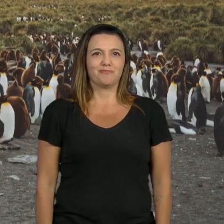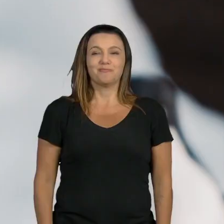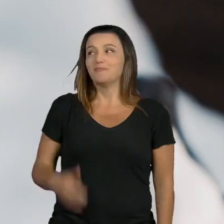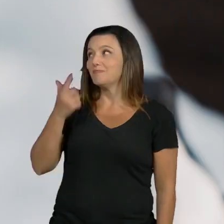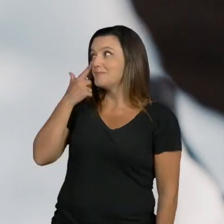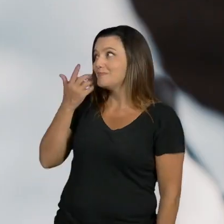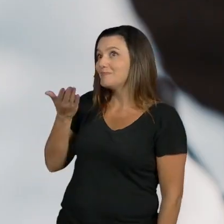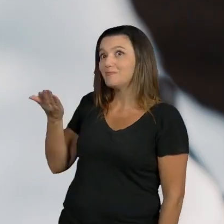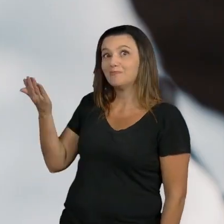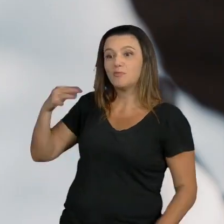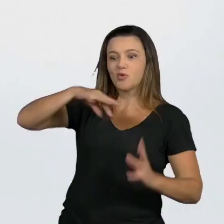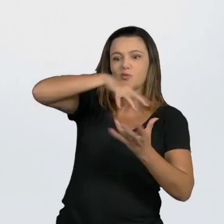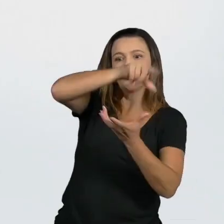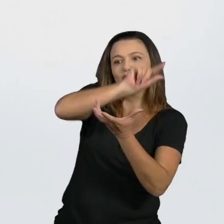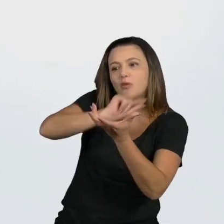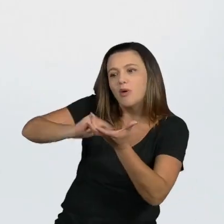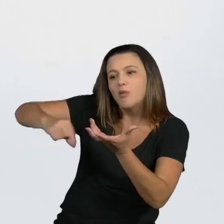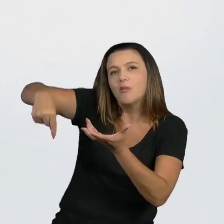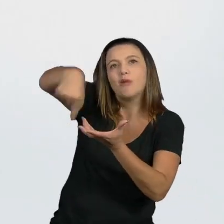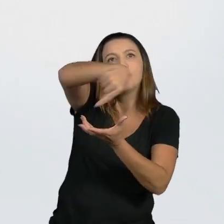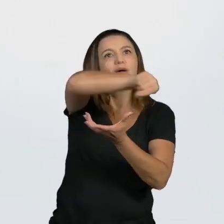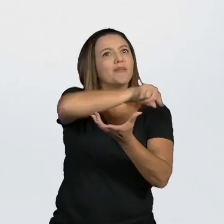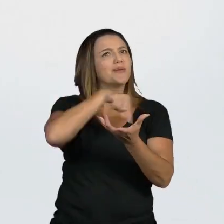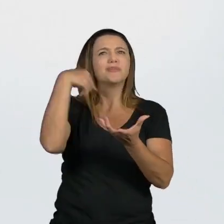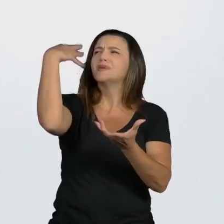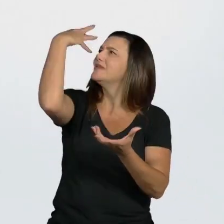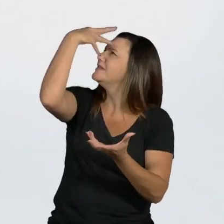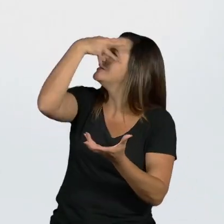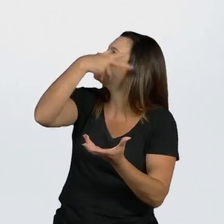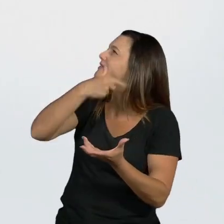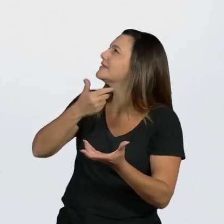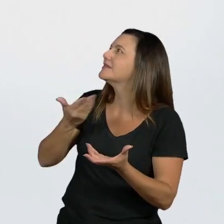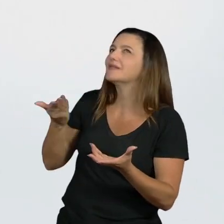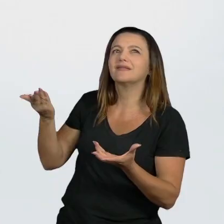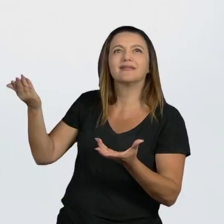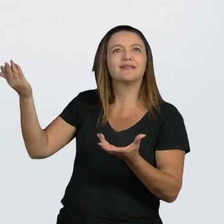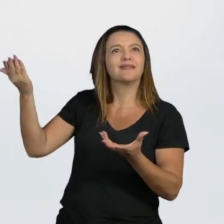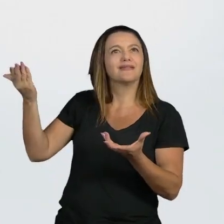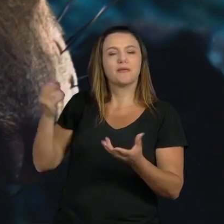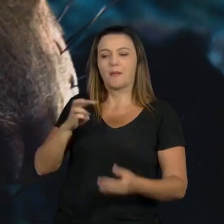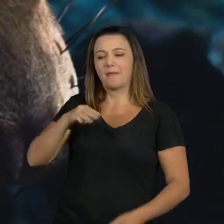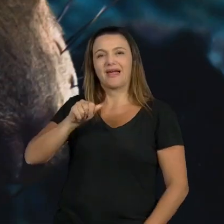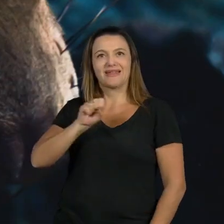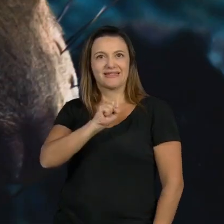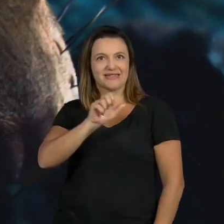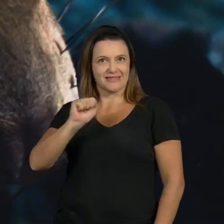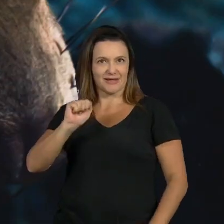Uma volta ao mundo em busca de belos cenários registrados por Maísa Santoro.